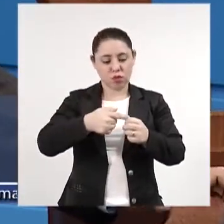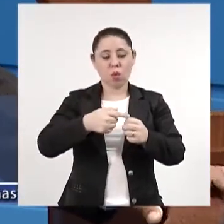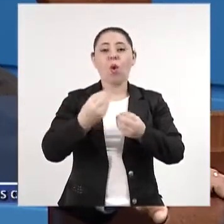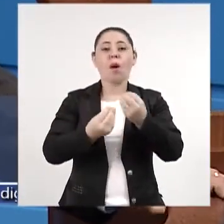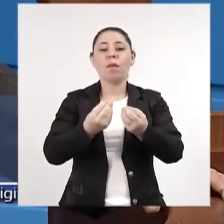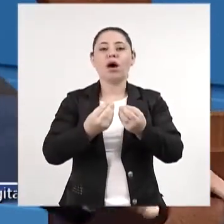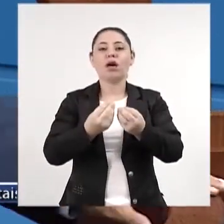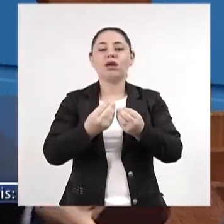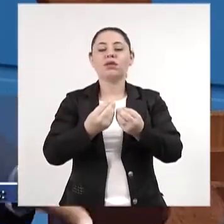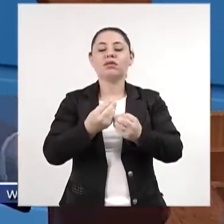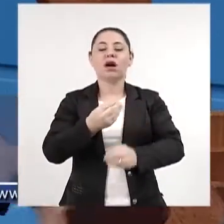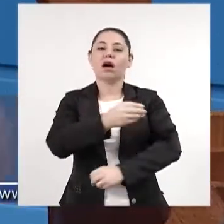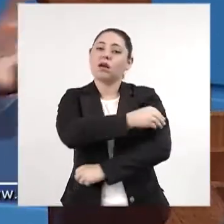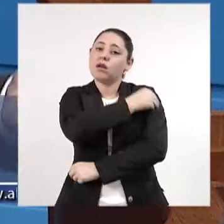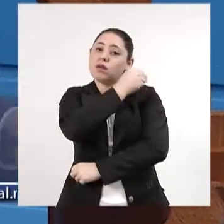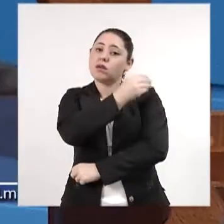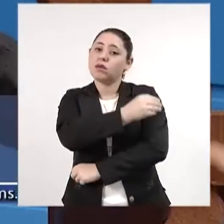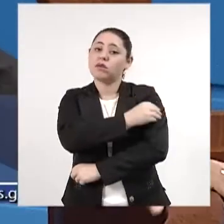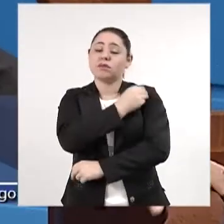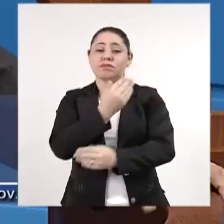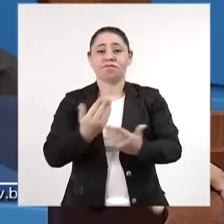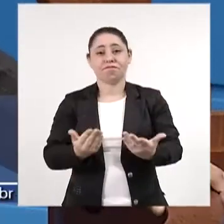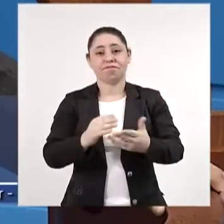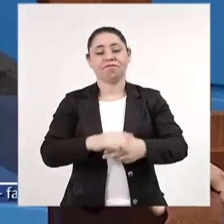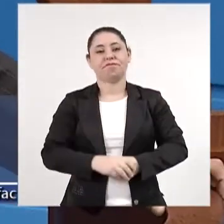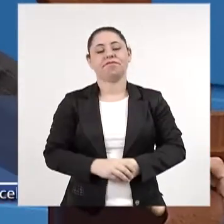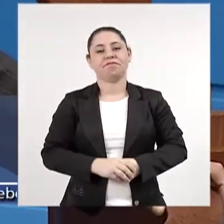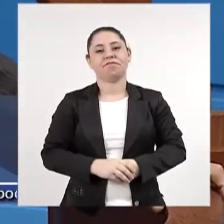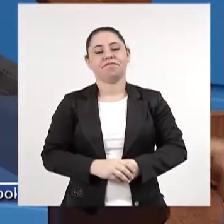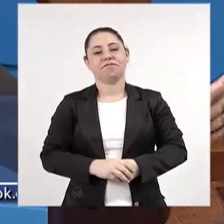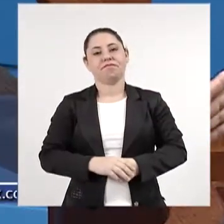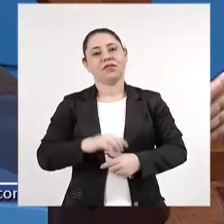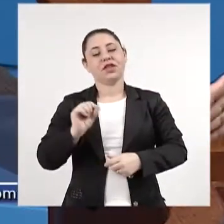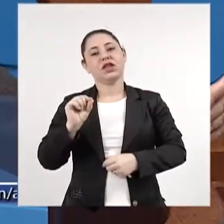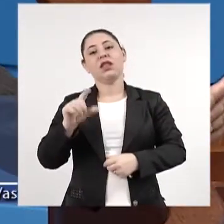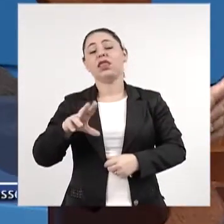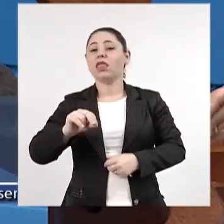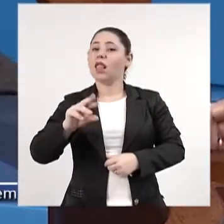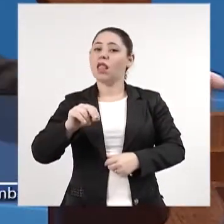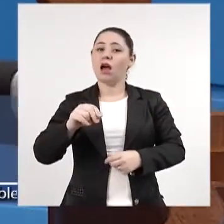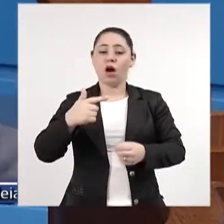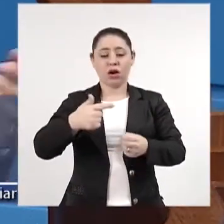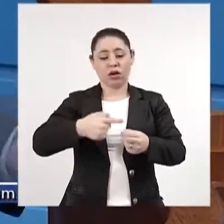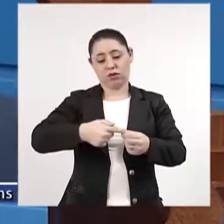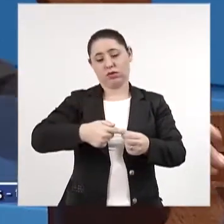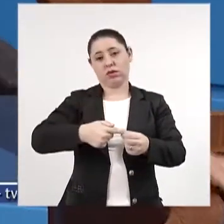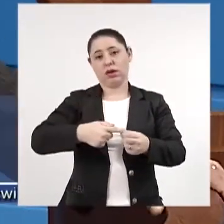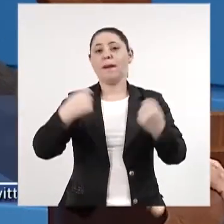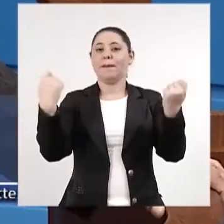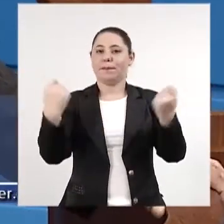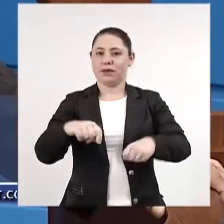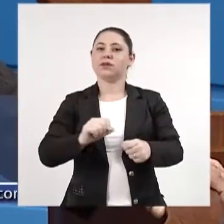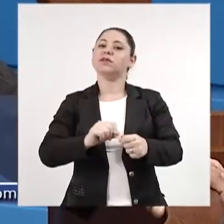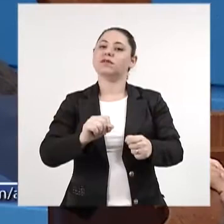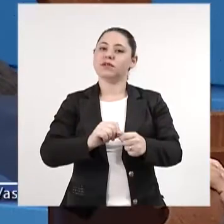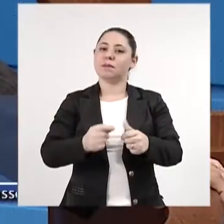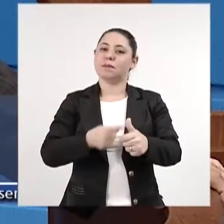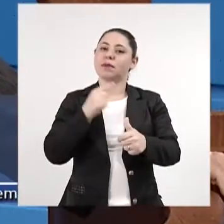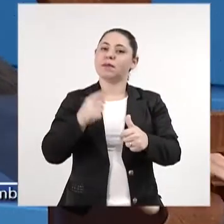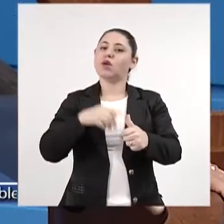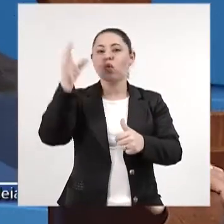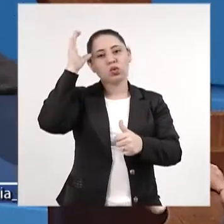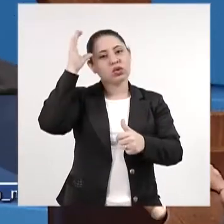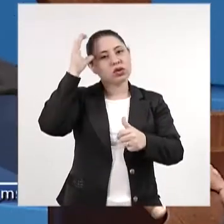no álcool, abastecer com combustível alternativo que não seja a gasolina. Eu acho que precisa fazer isso,